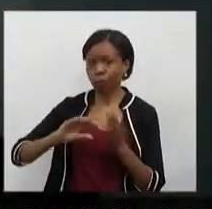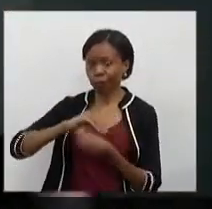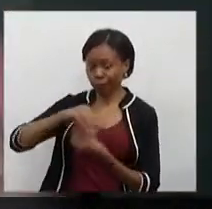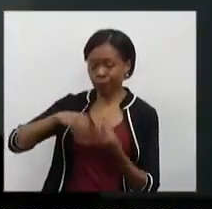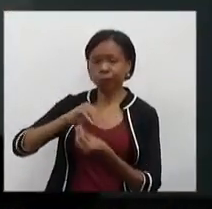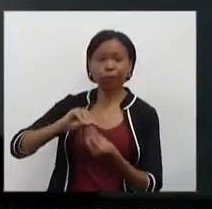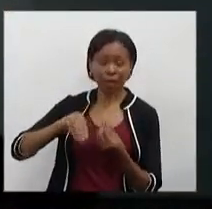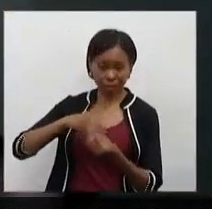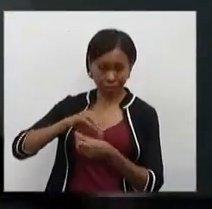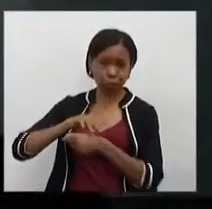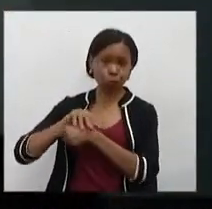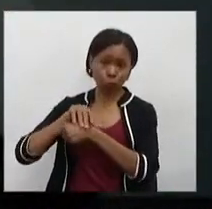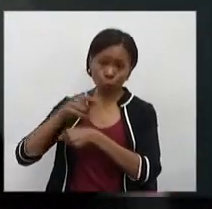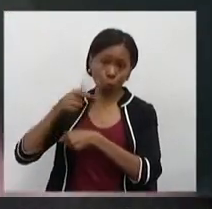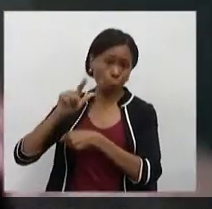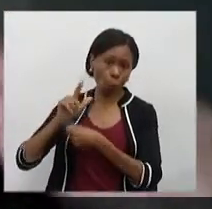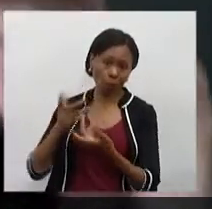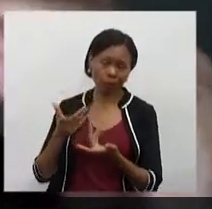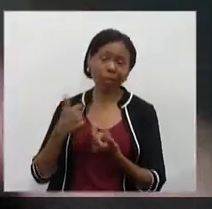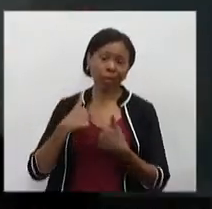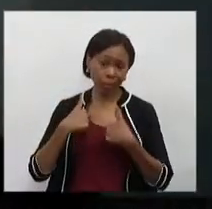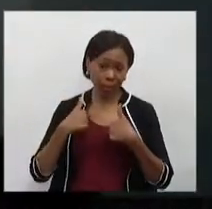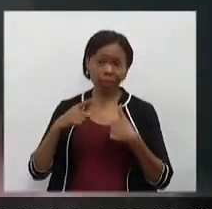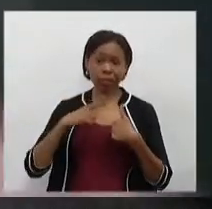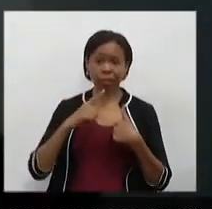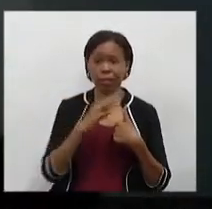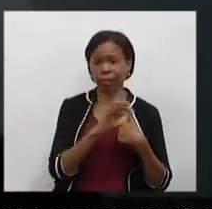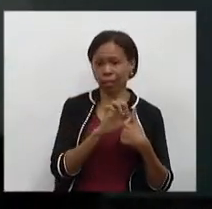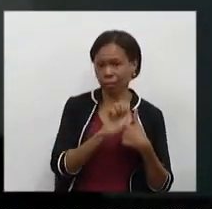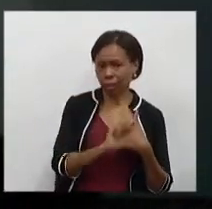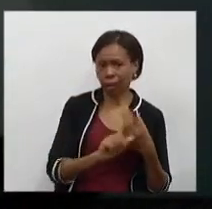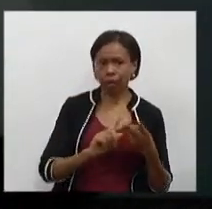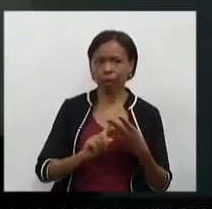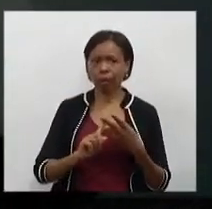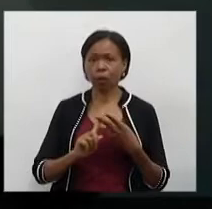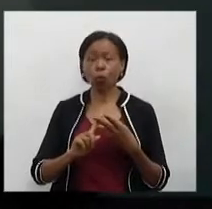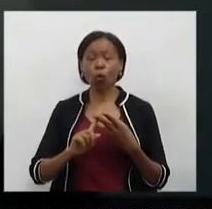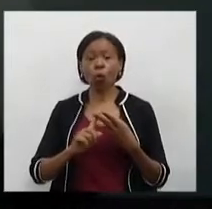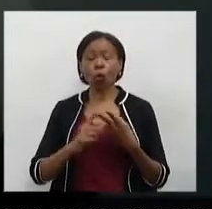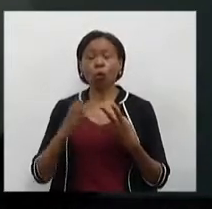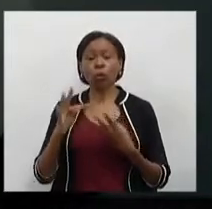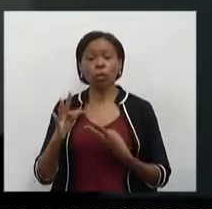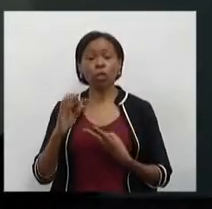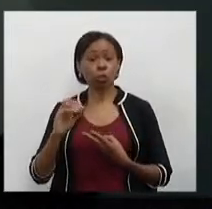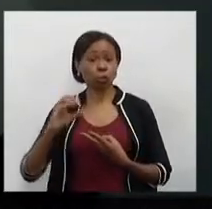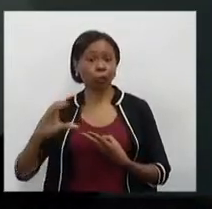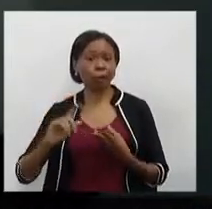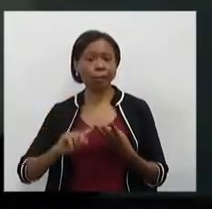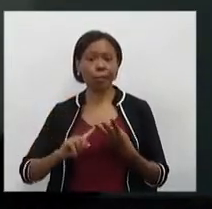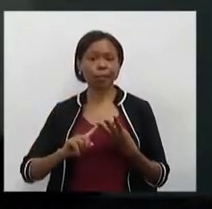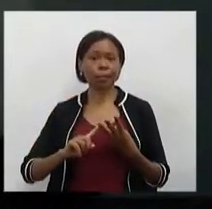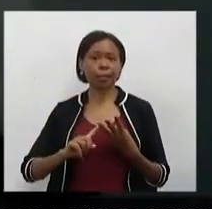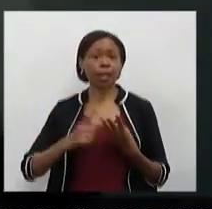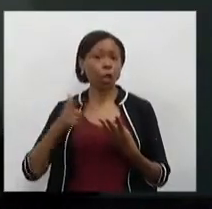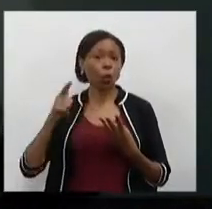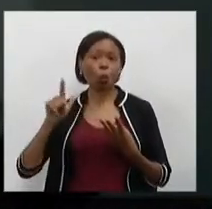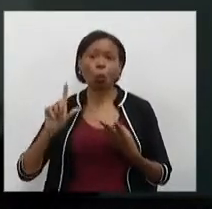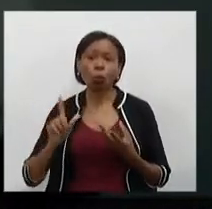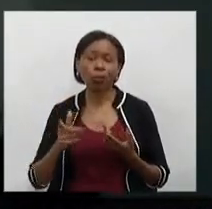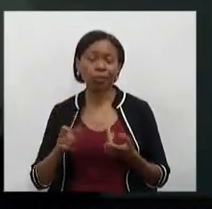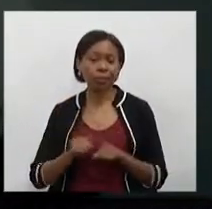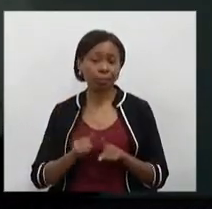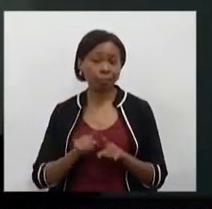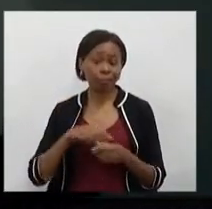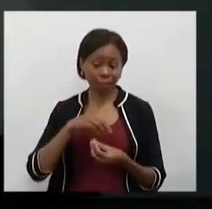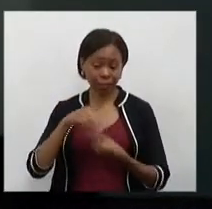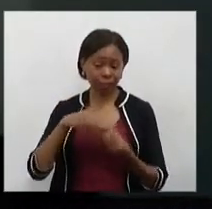transtorno de ansiedade generalizada, tenho TOC, transtorno obsessivo compulsivo e tenho o TEA, né? E